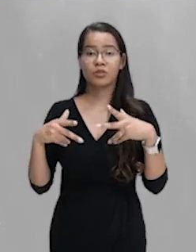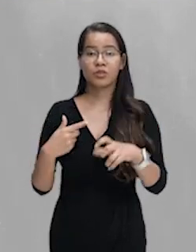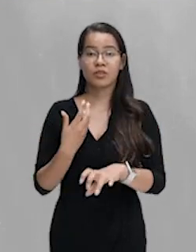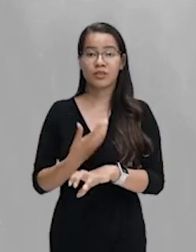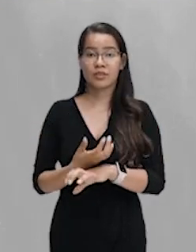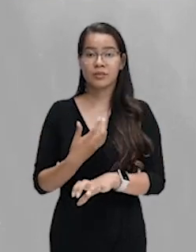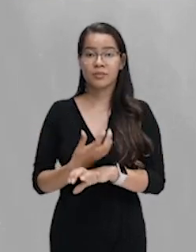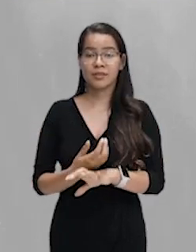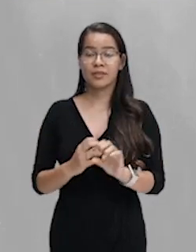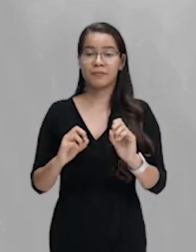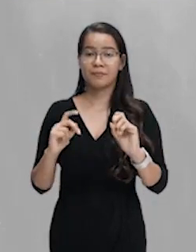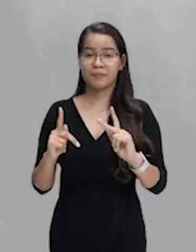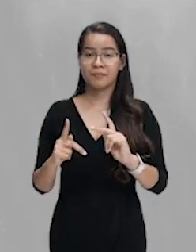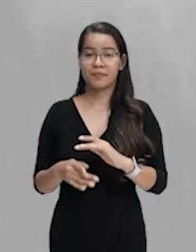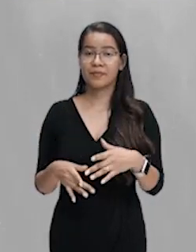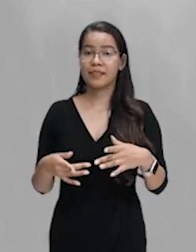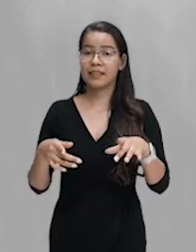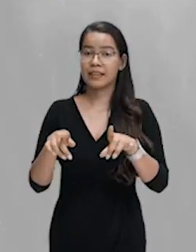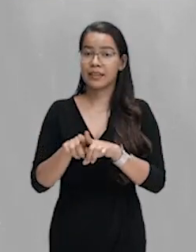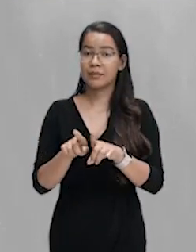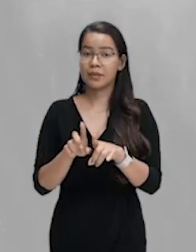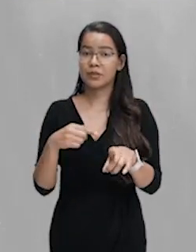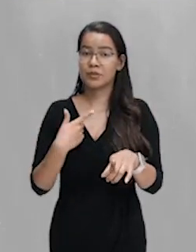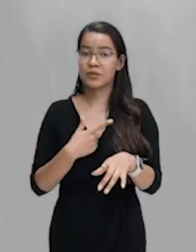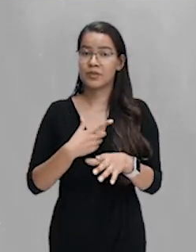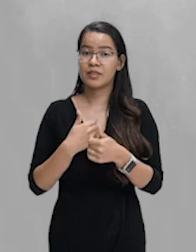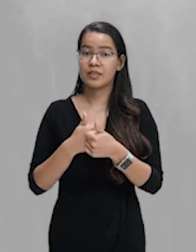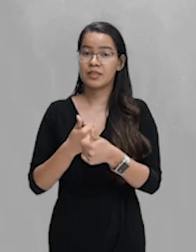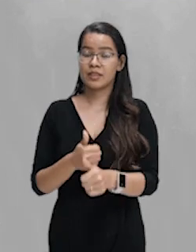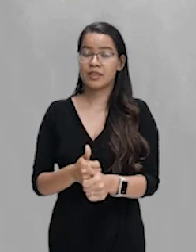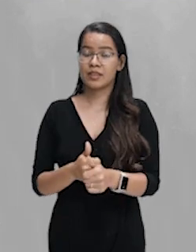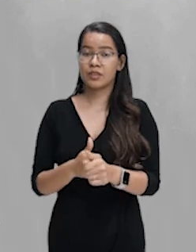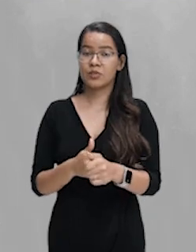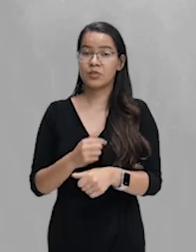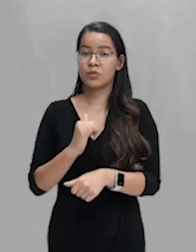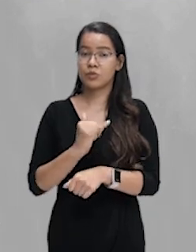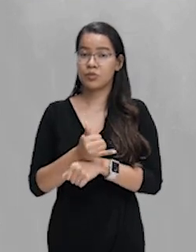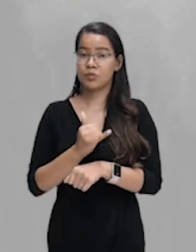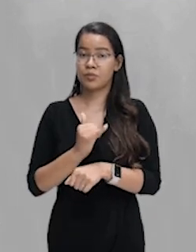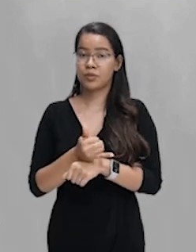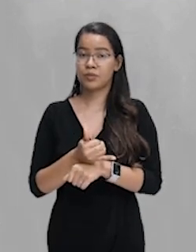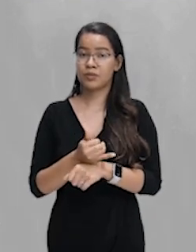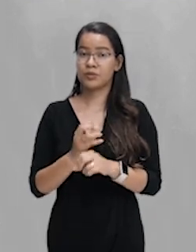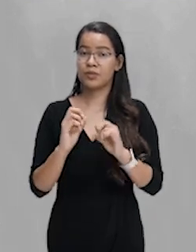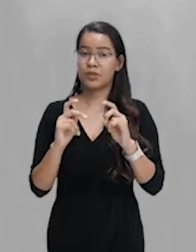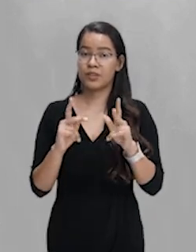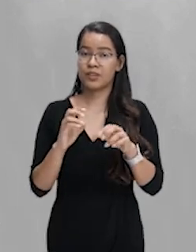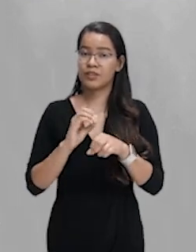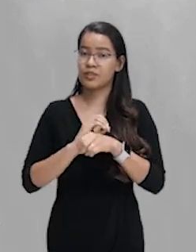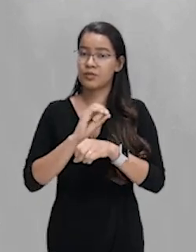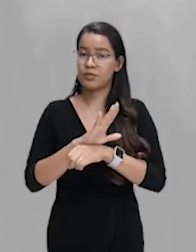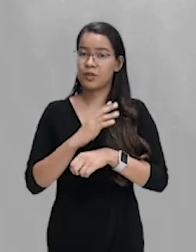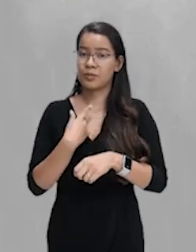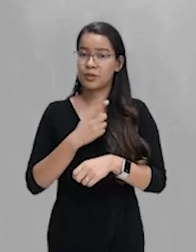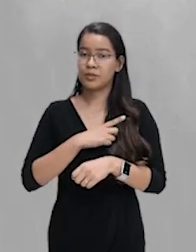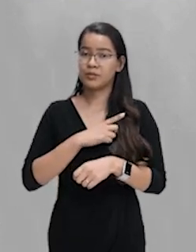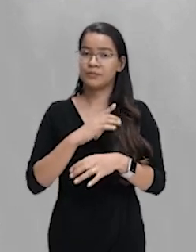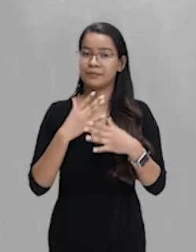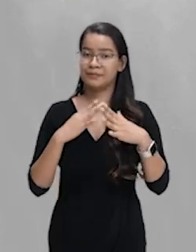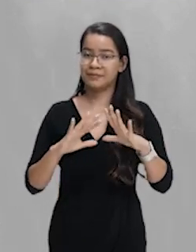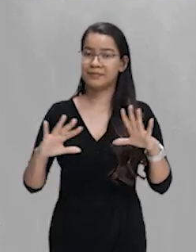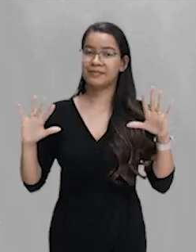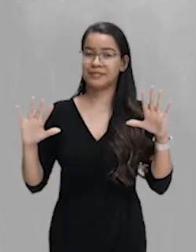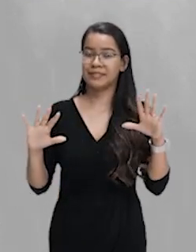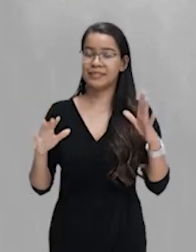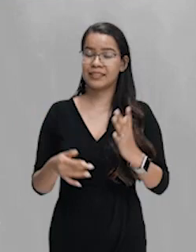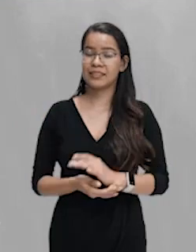fora do estúdio, tá certo? Também nos siga lá na Plataforma Gonçalves Dias no YouTube. Divulga lá pra gente e vem com a gente. Vamos ver o